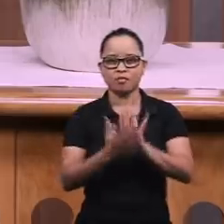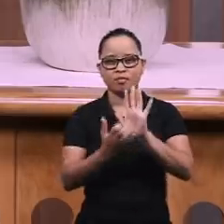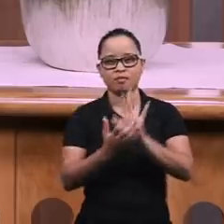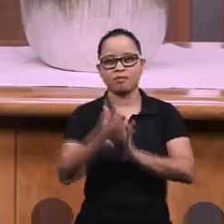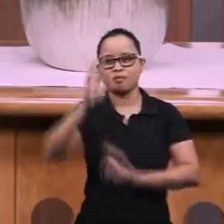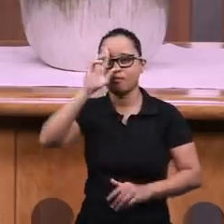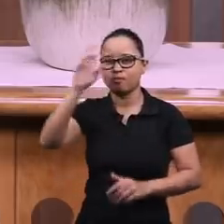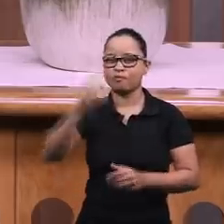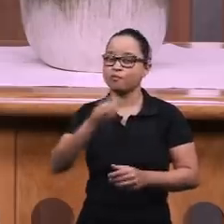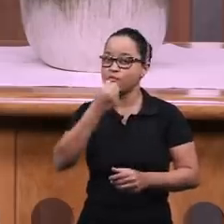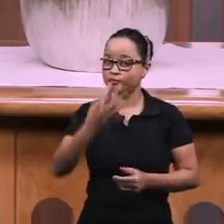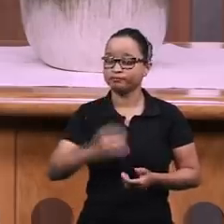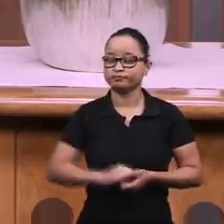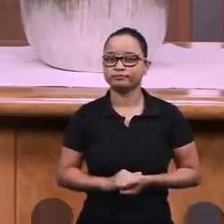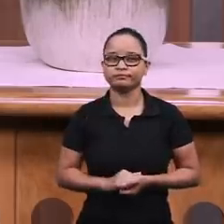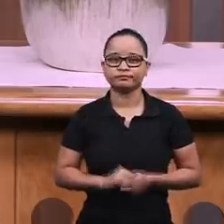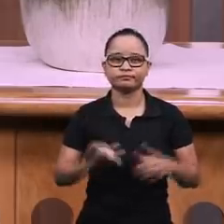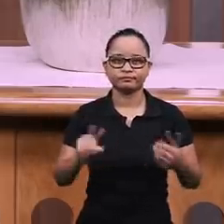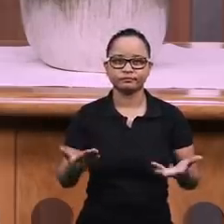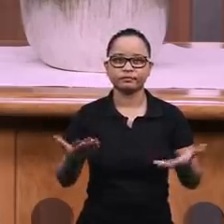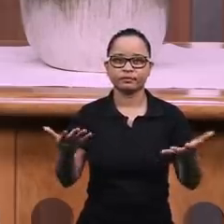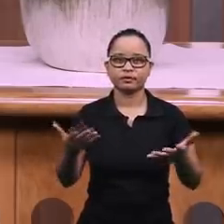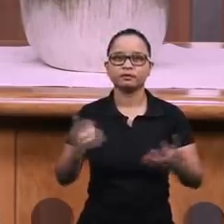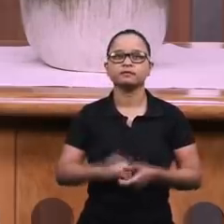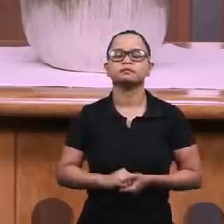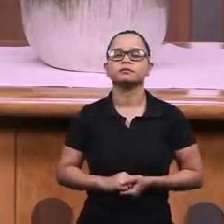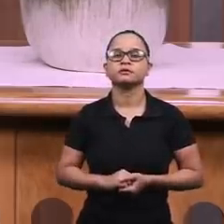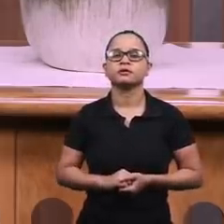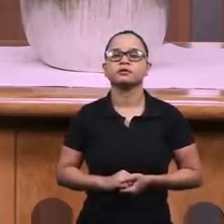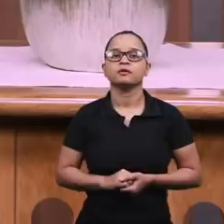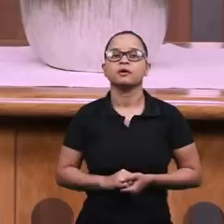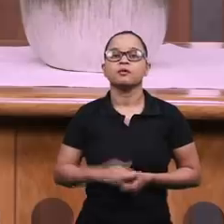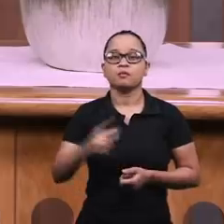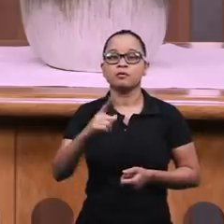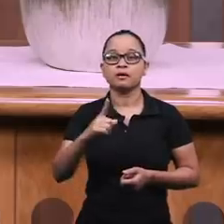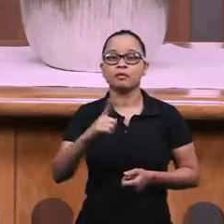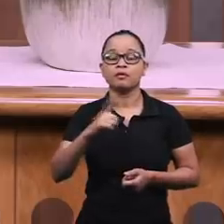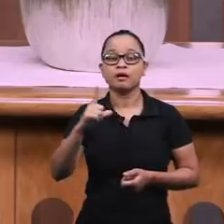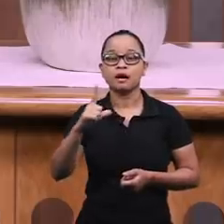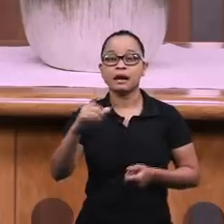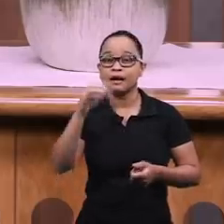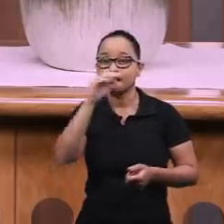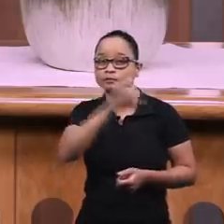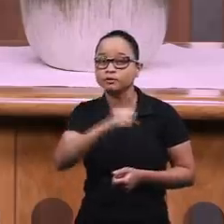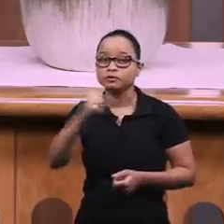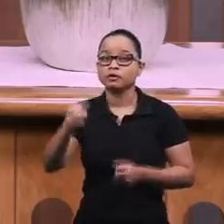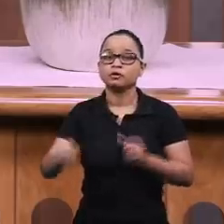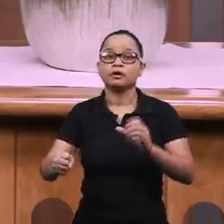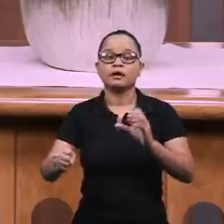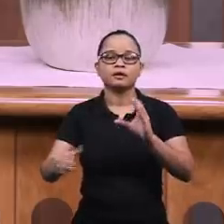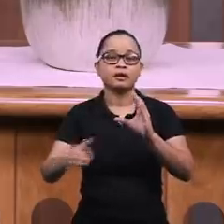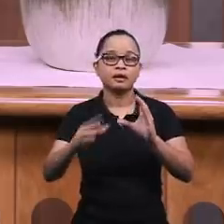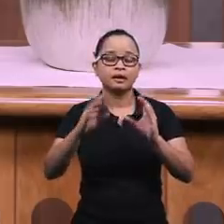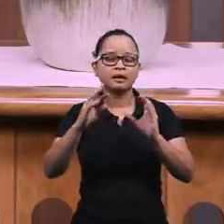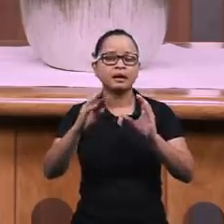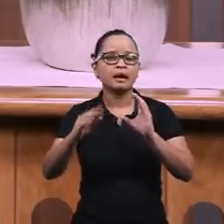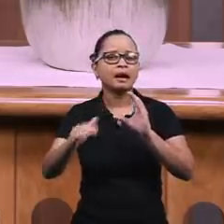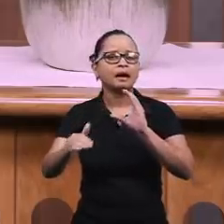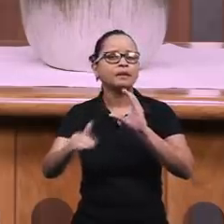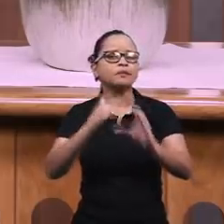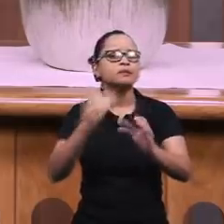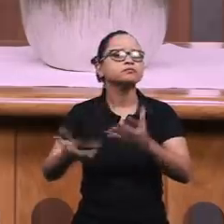louvar ao Senhor na verdade muito bem vamos agora então diretamente as participações dos irmãos que vão responder